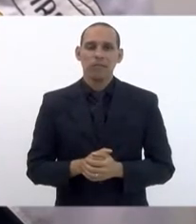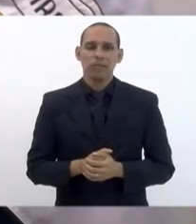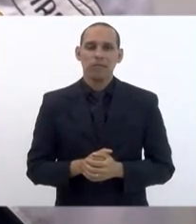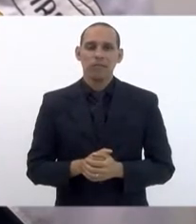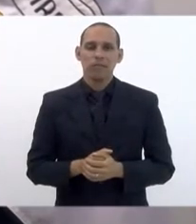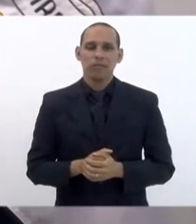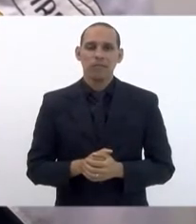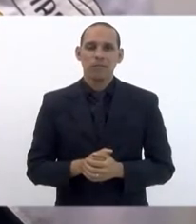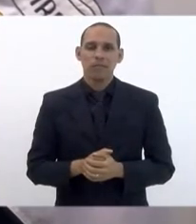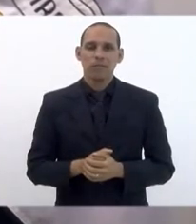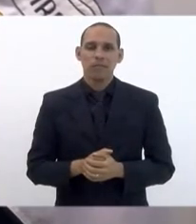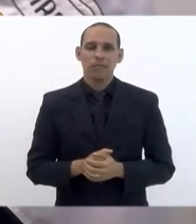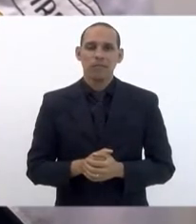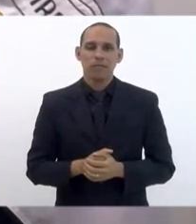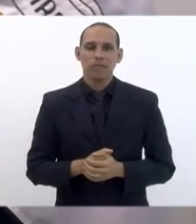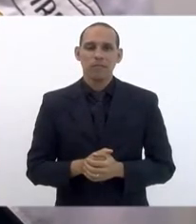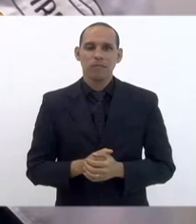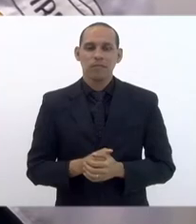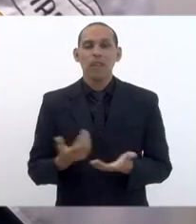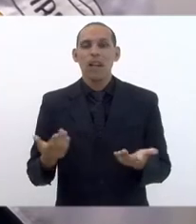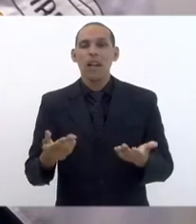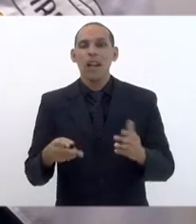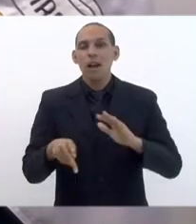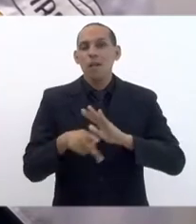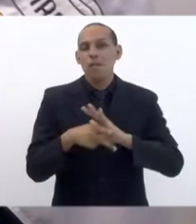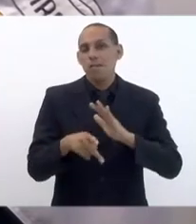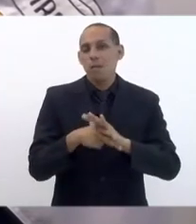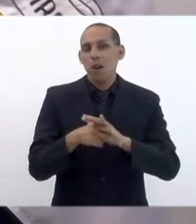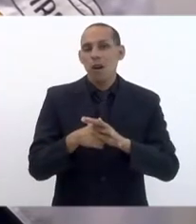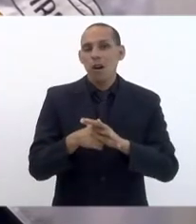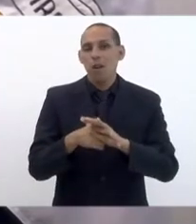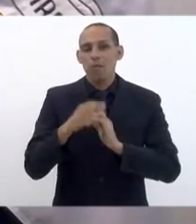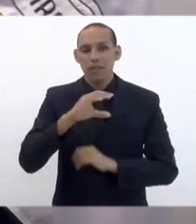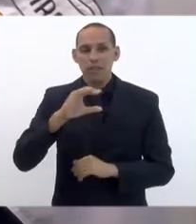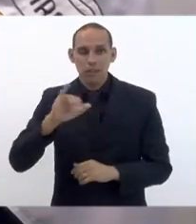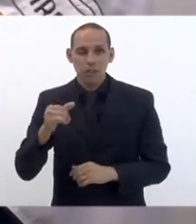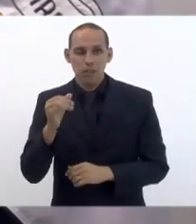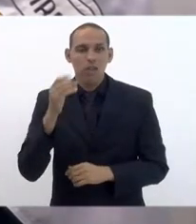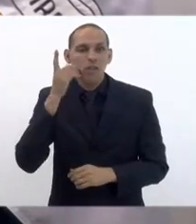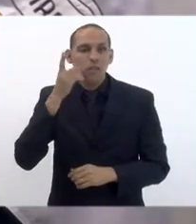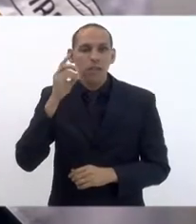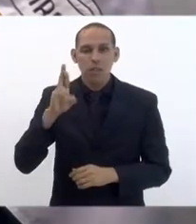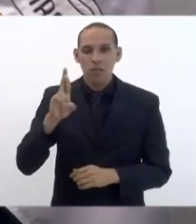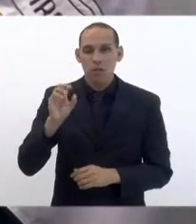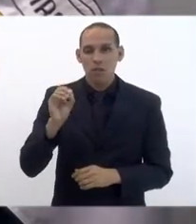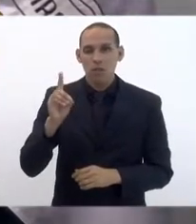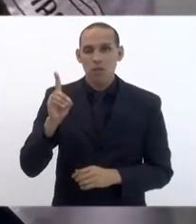colega e membro da, efetivo da CCJ, deputado Rodrigo Amorim.